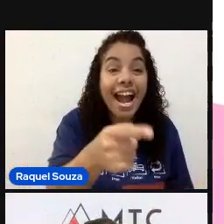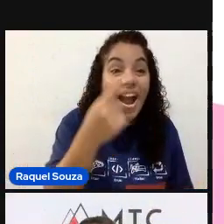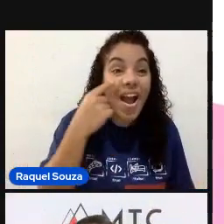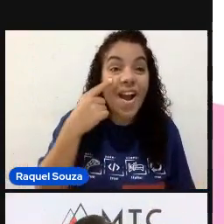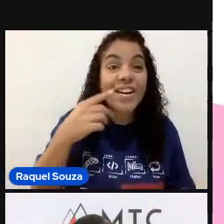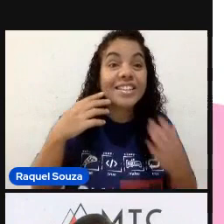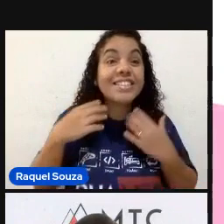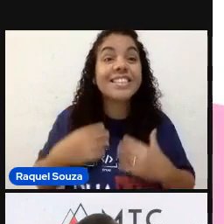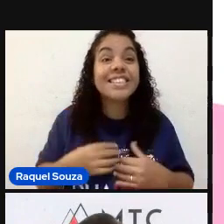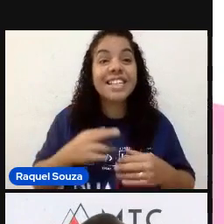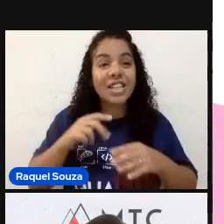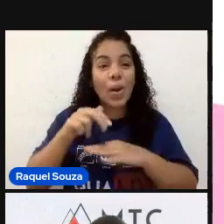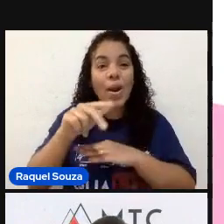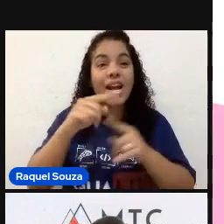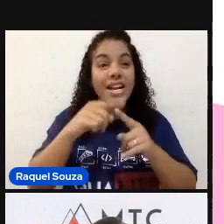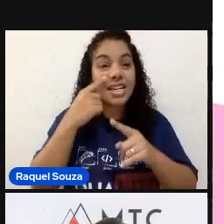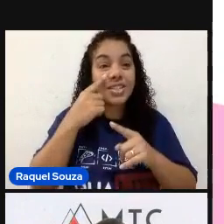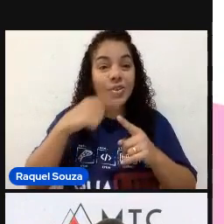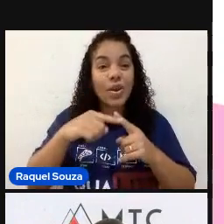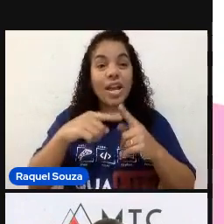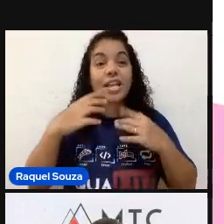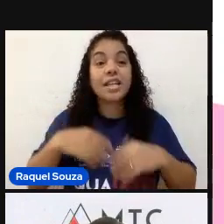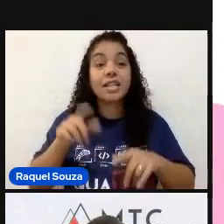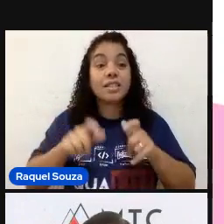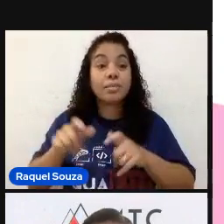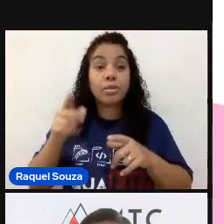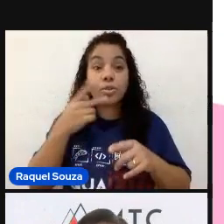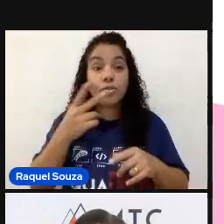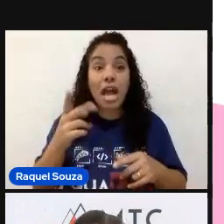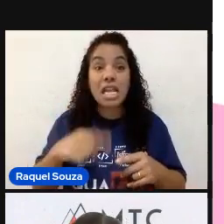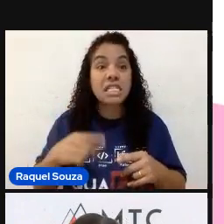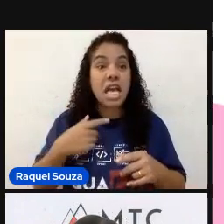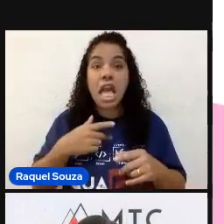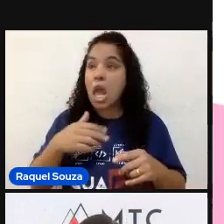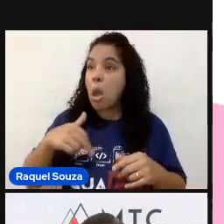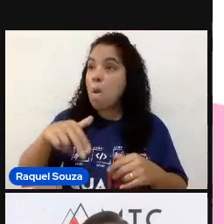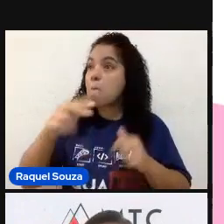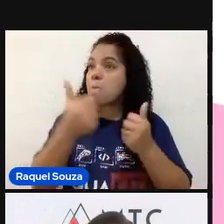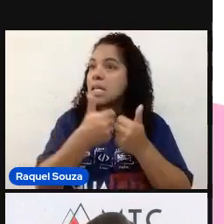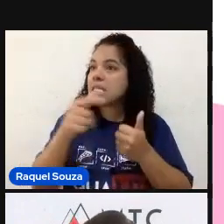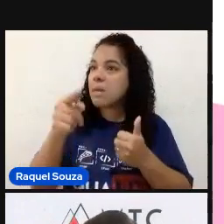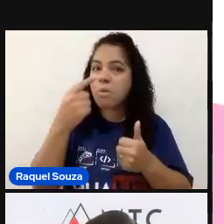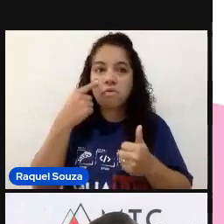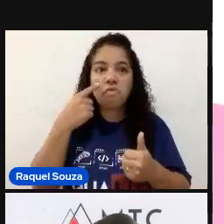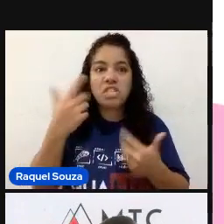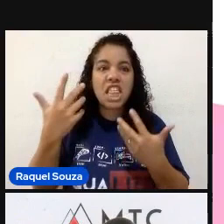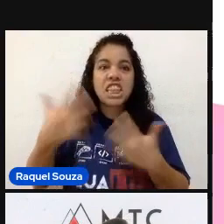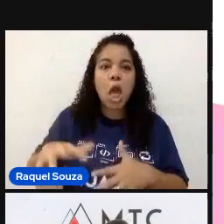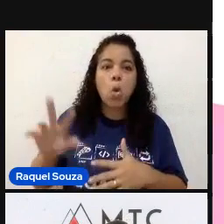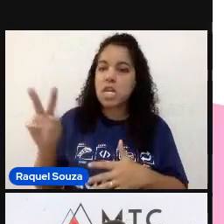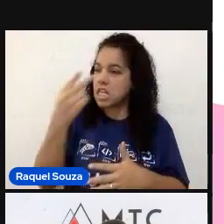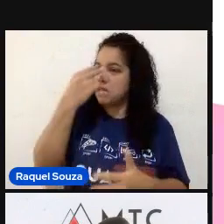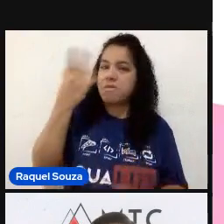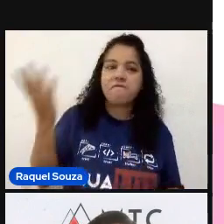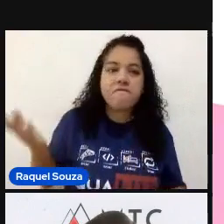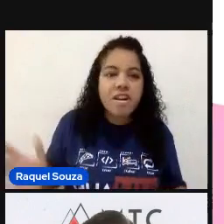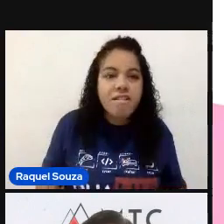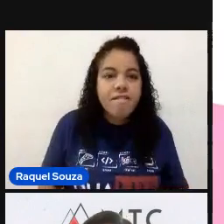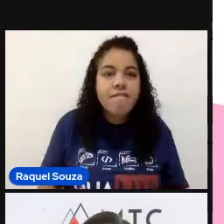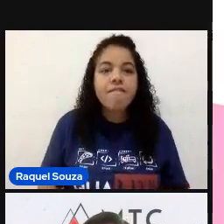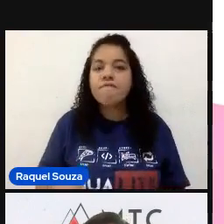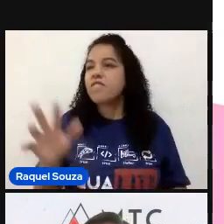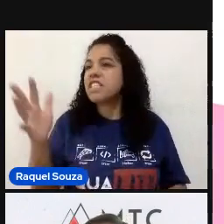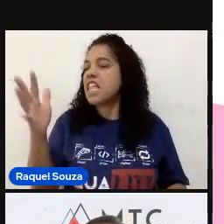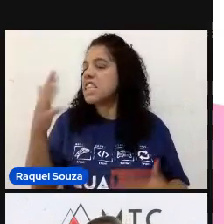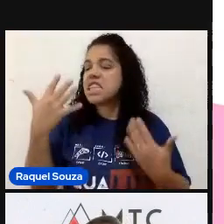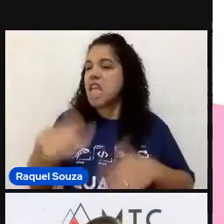que eu ando com ele, porque às vezes as pessoas falam: passei por você, você não quis me ver, né? Você não quis falar